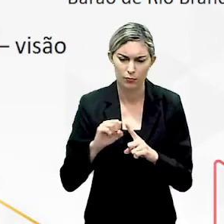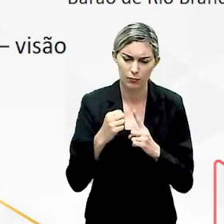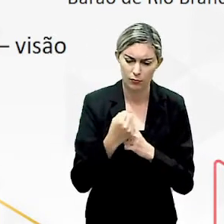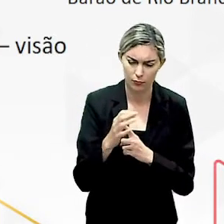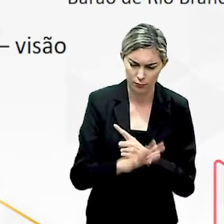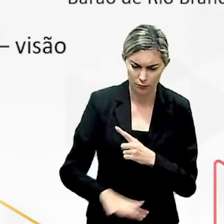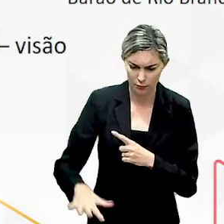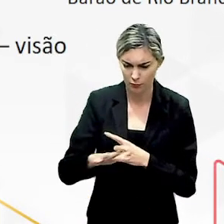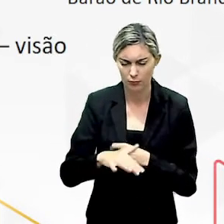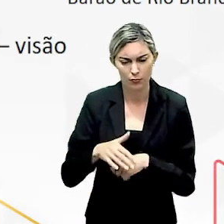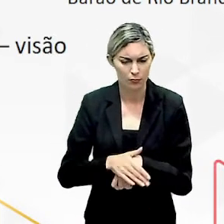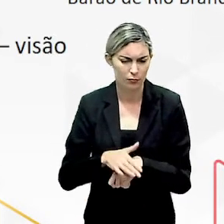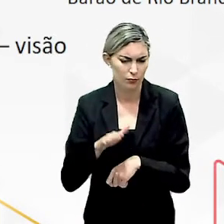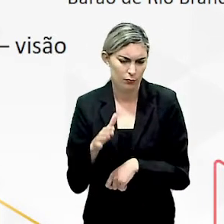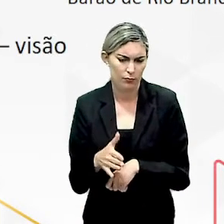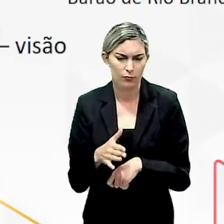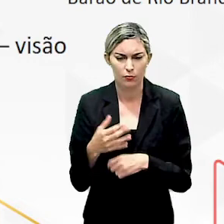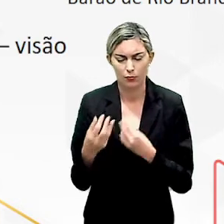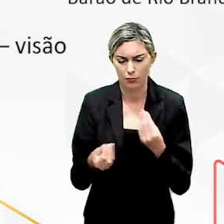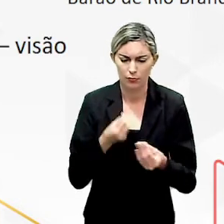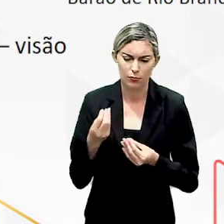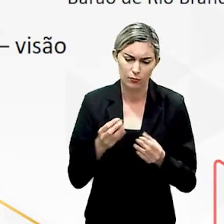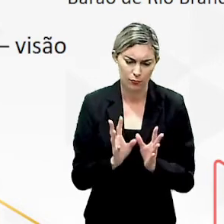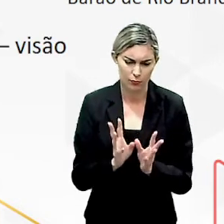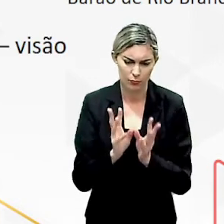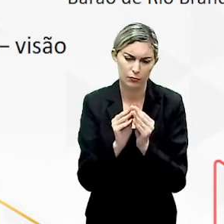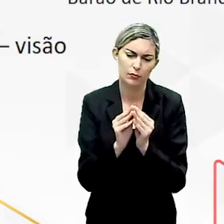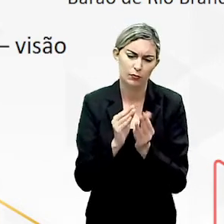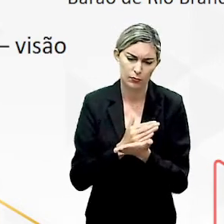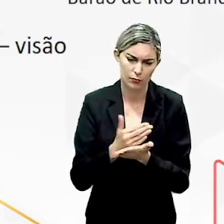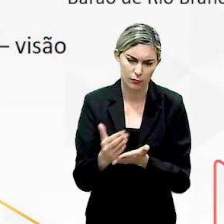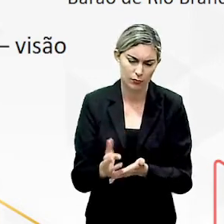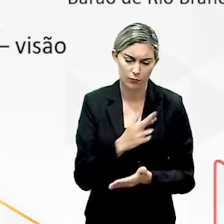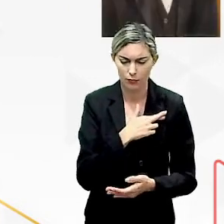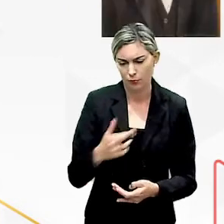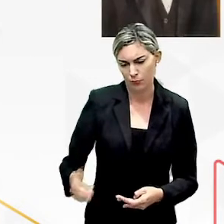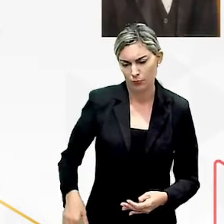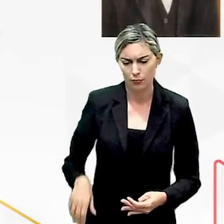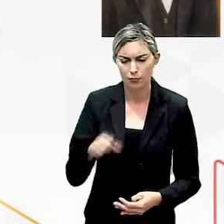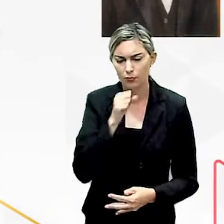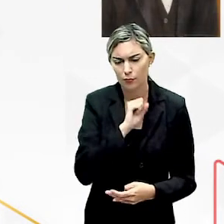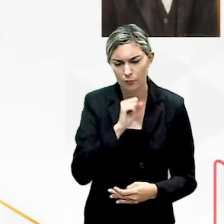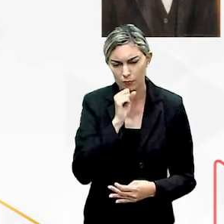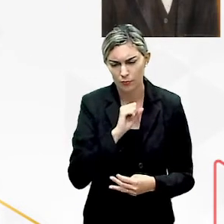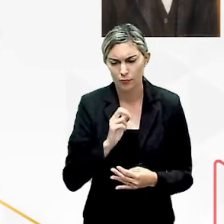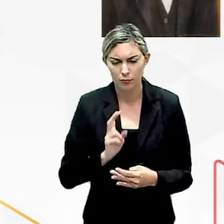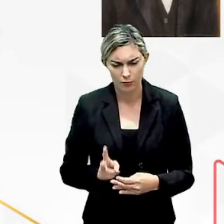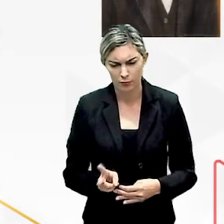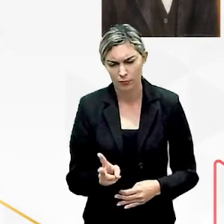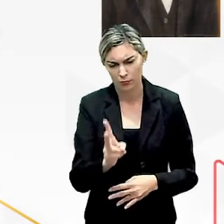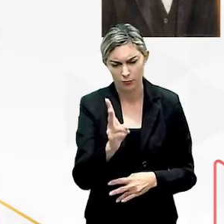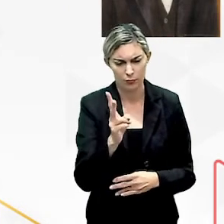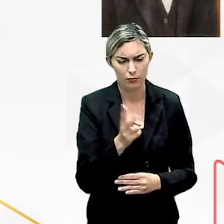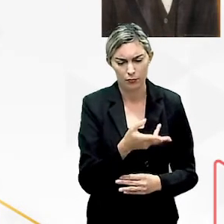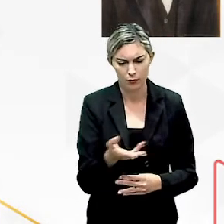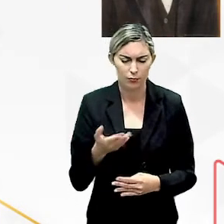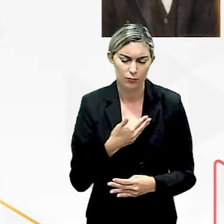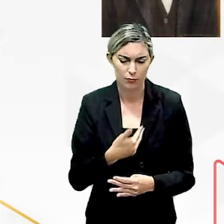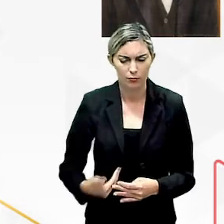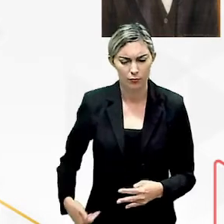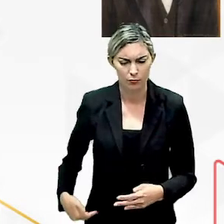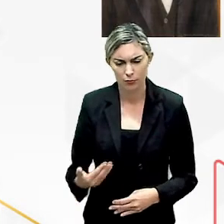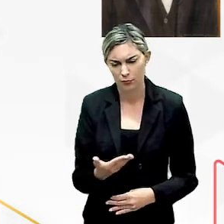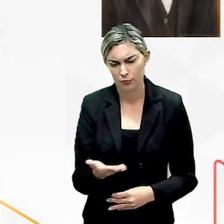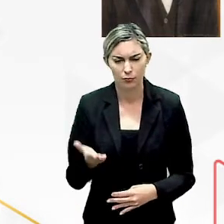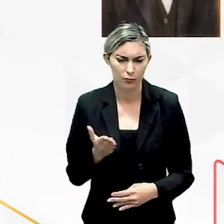essa visão mais como foi implementada no início da República Velha. Dando continuidade ainda nesse governo, a gente vai